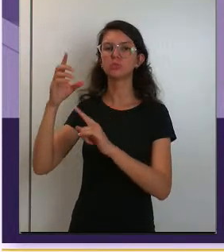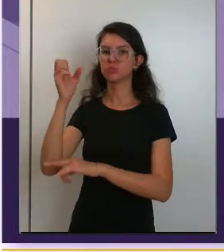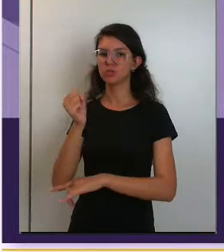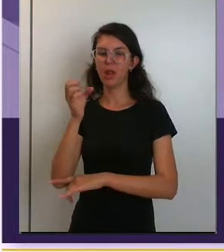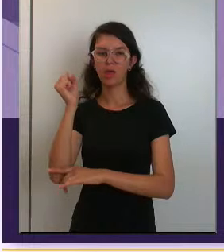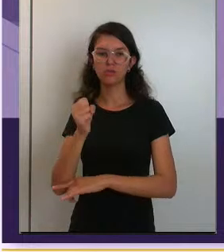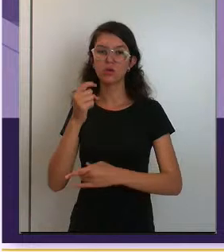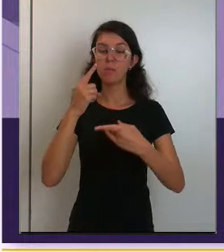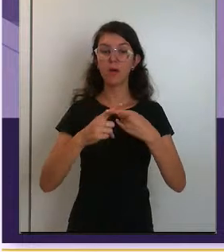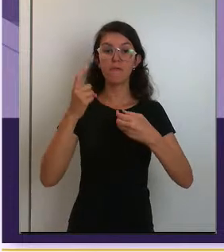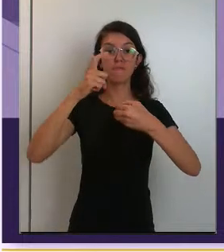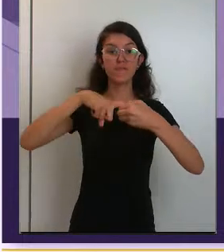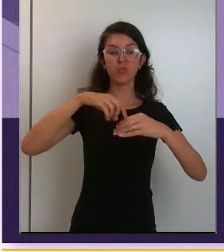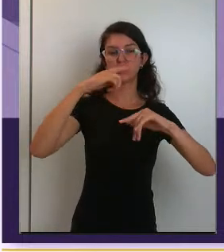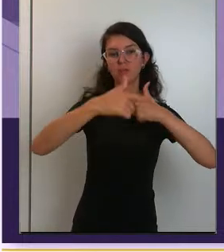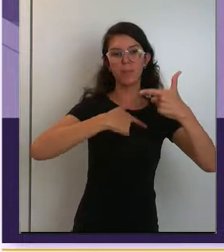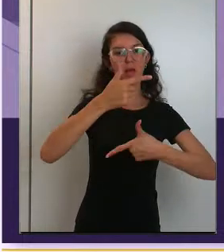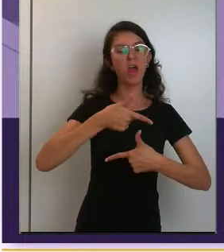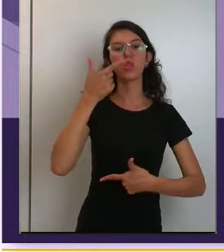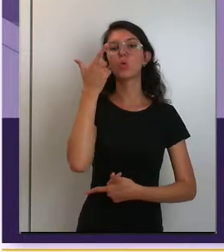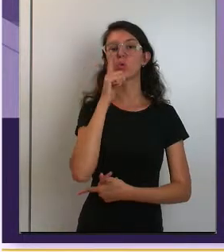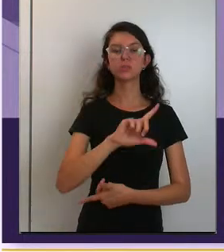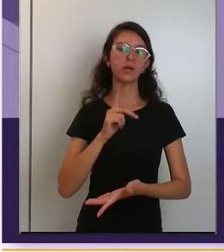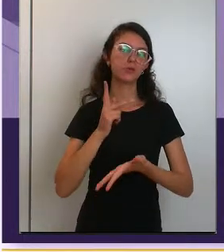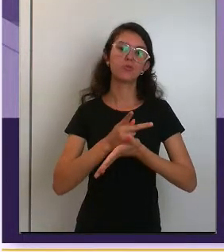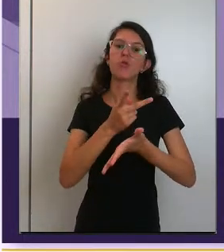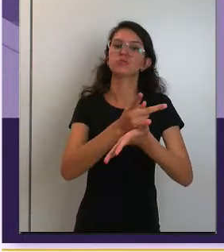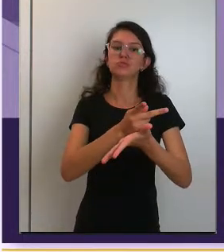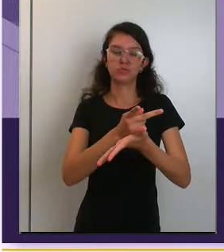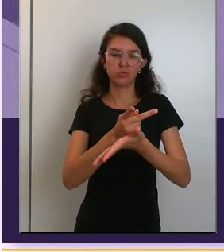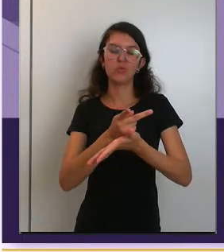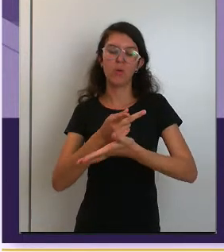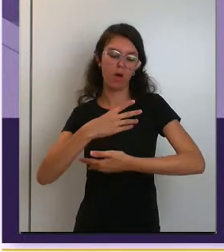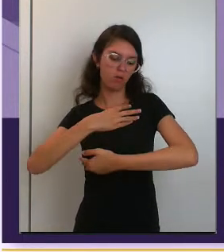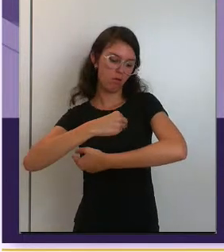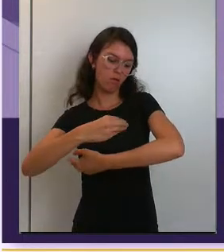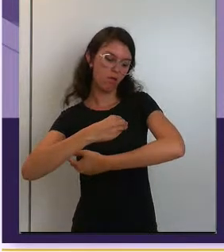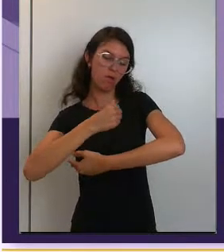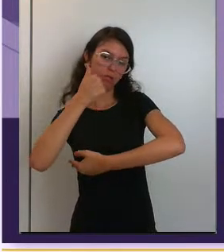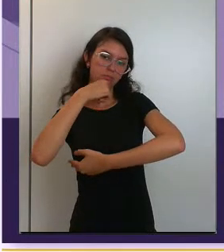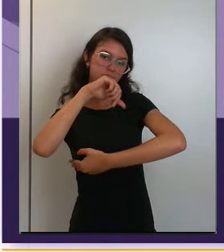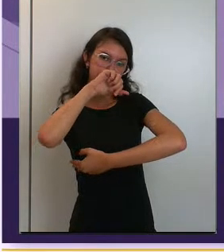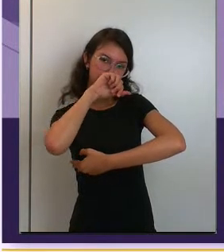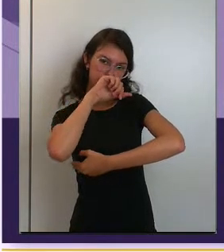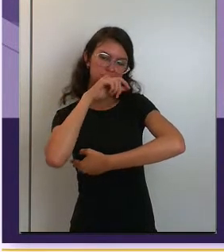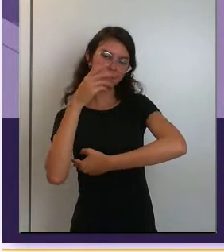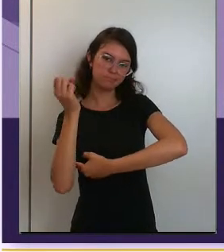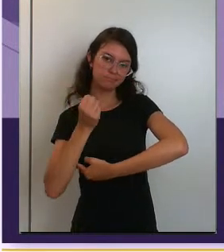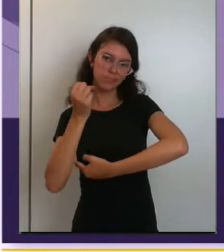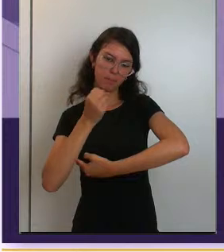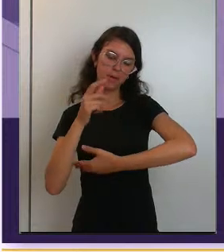conseguem manter aí o aleitamento materno exclusivo, né?